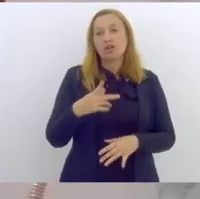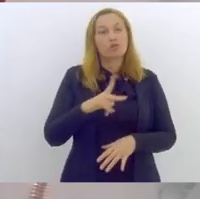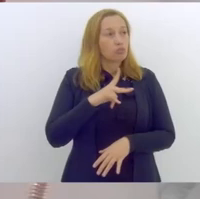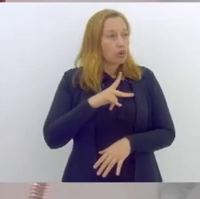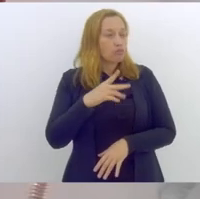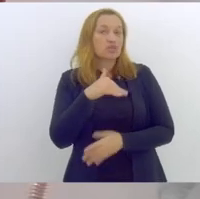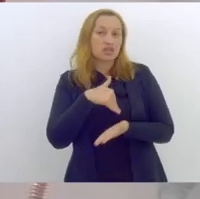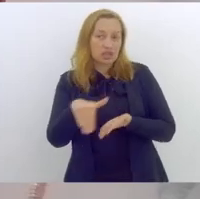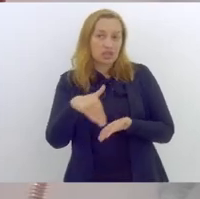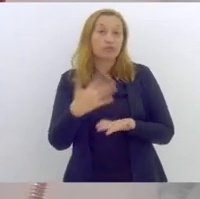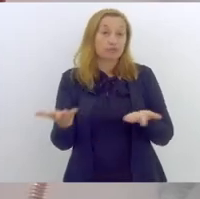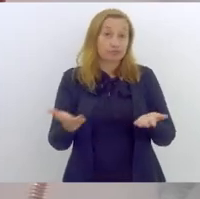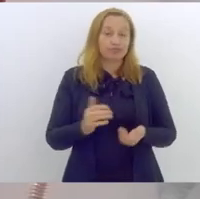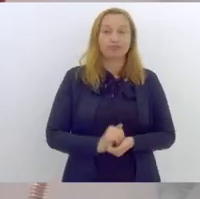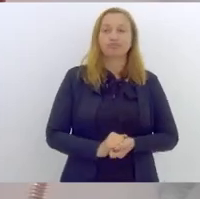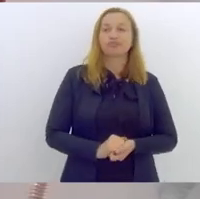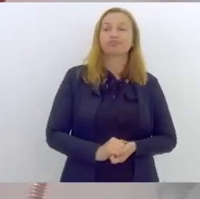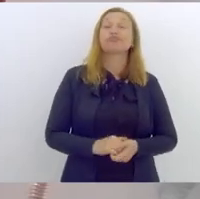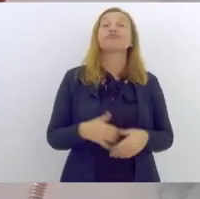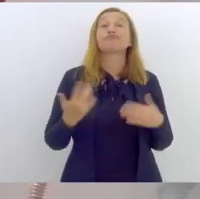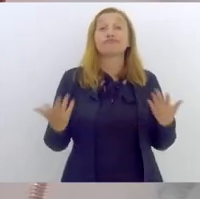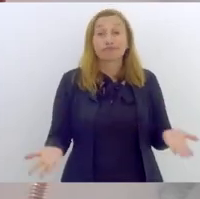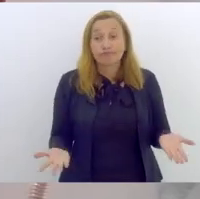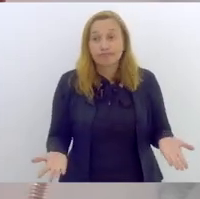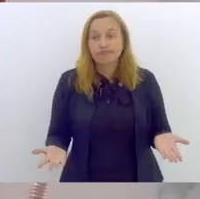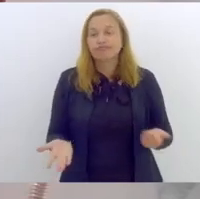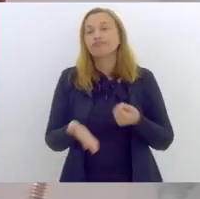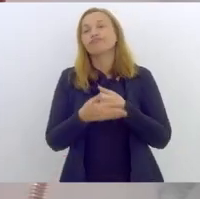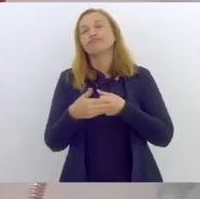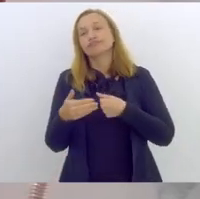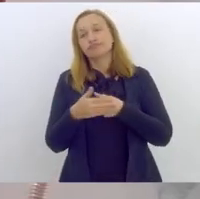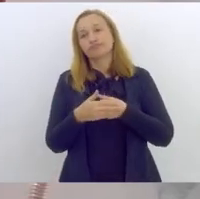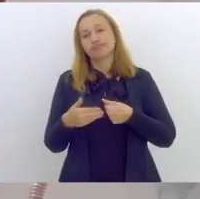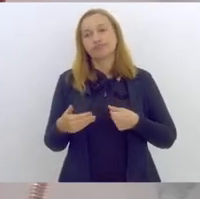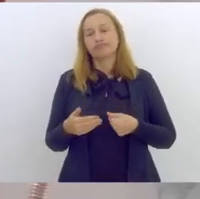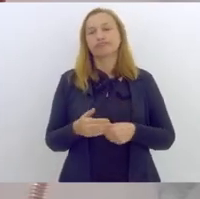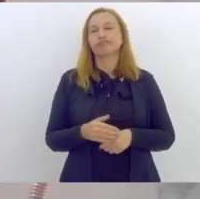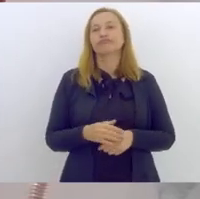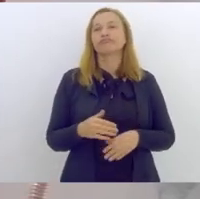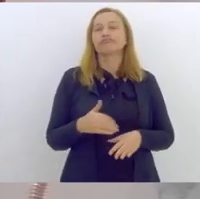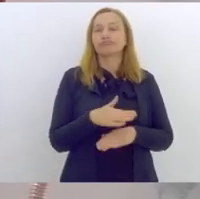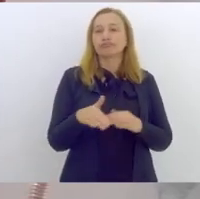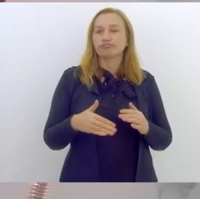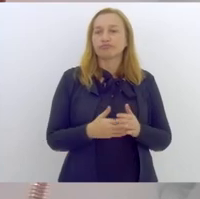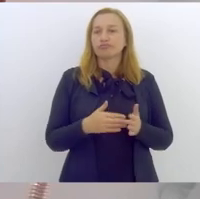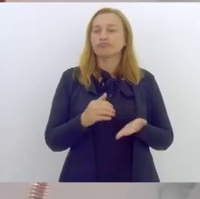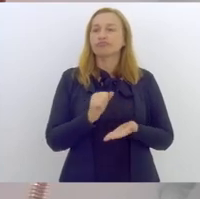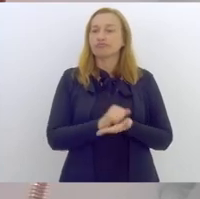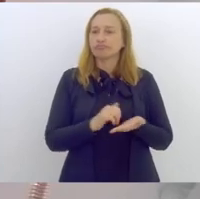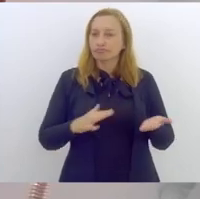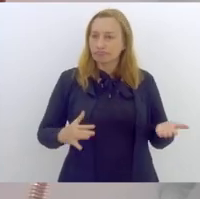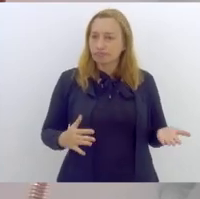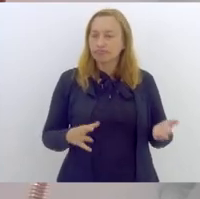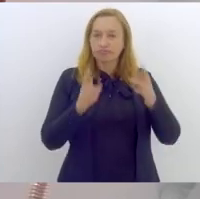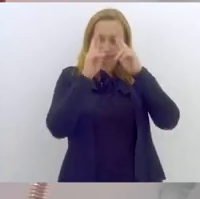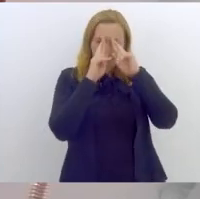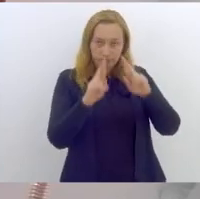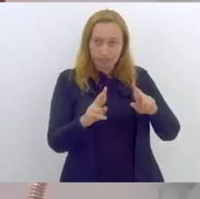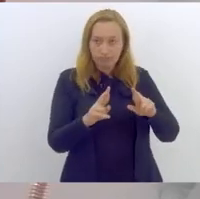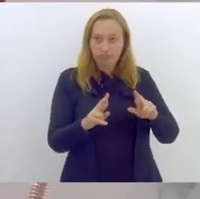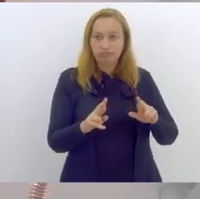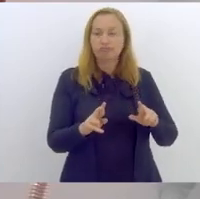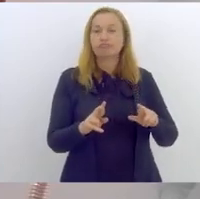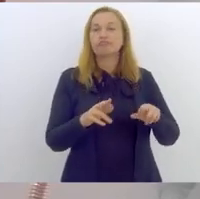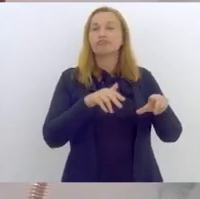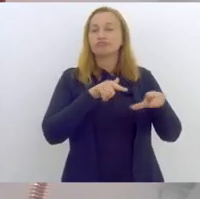secretário então com todo o carinho ninguém aqui todo mundo tem atividades e todo respeito ali todos os